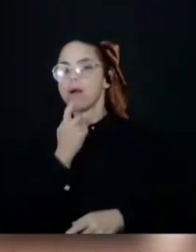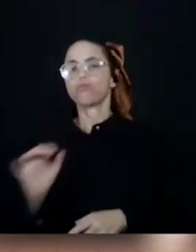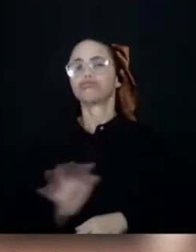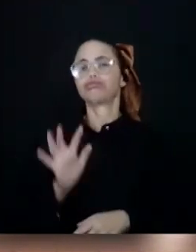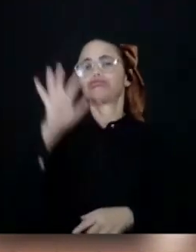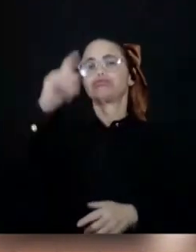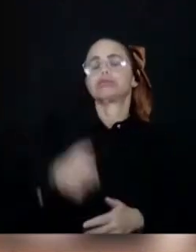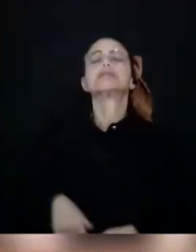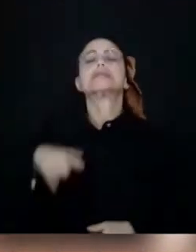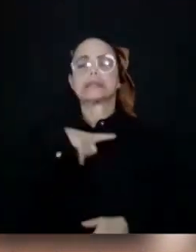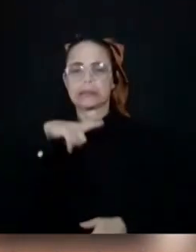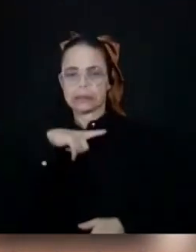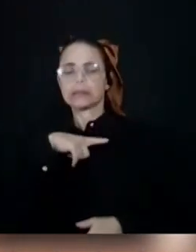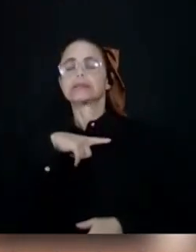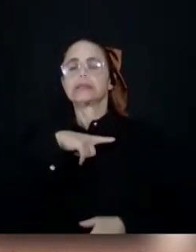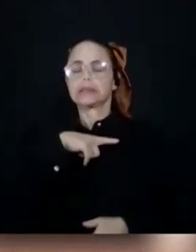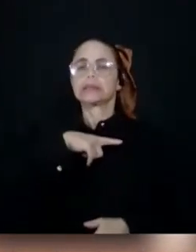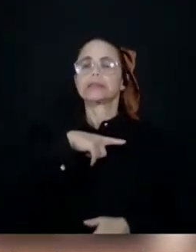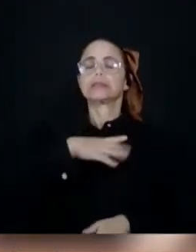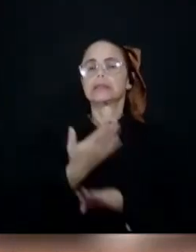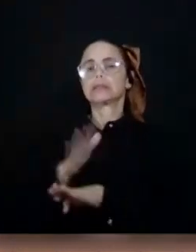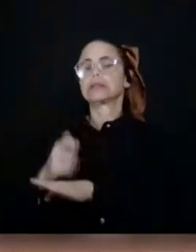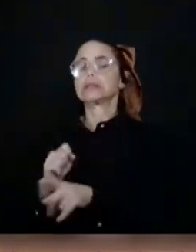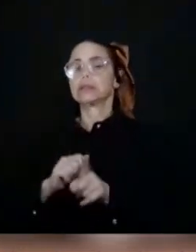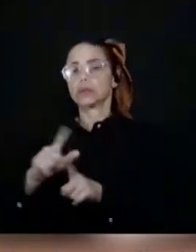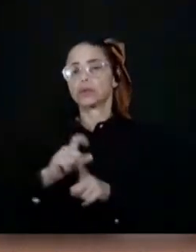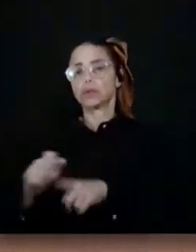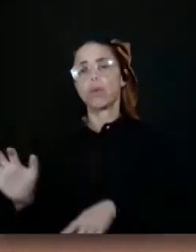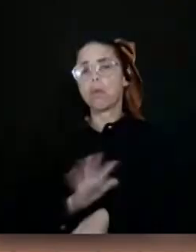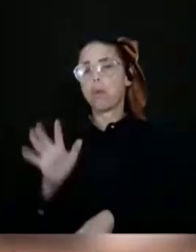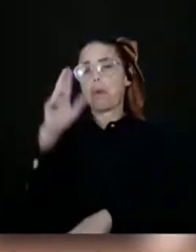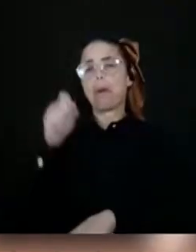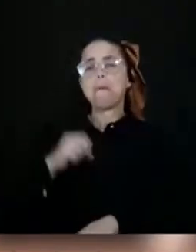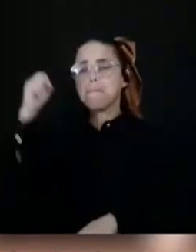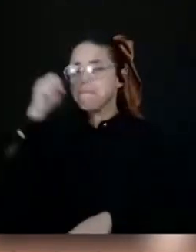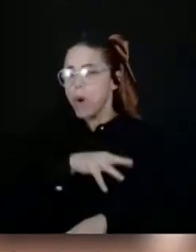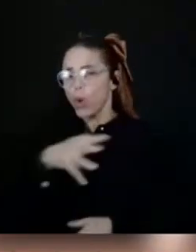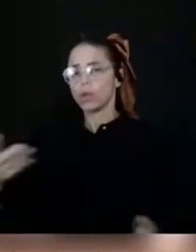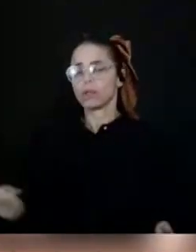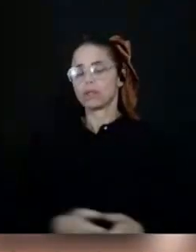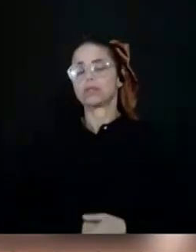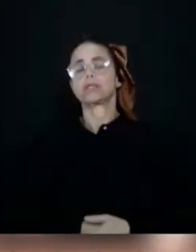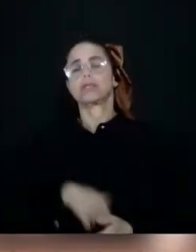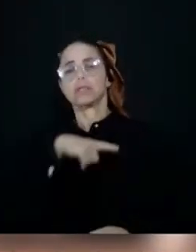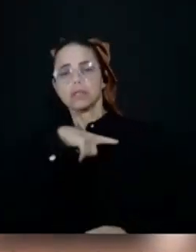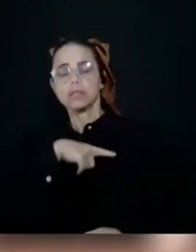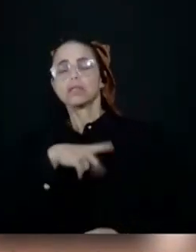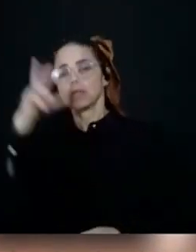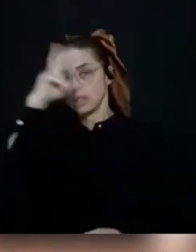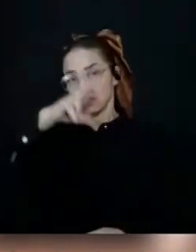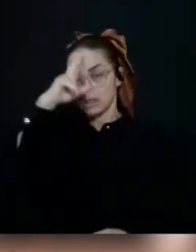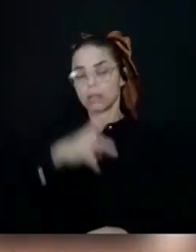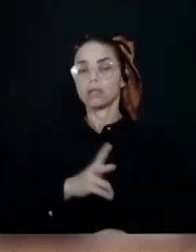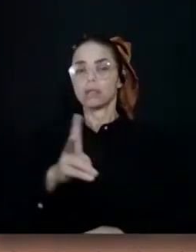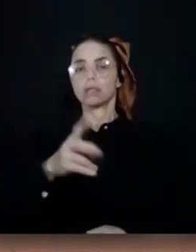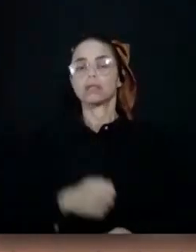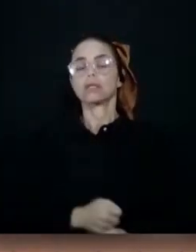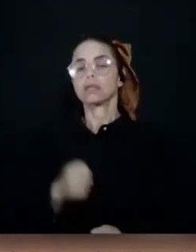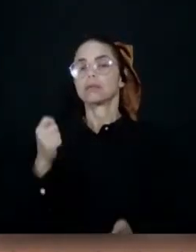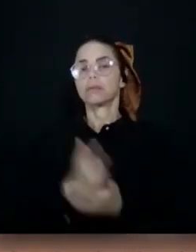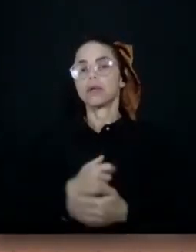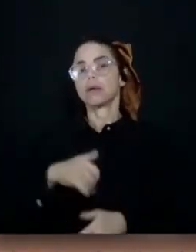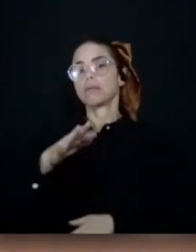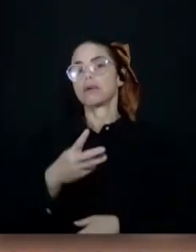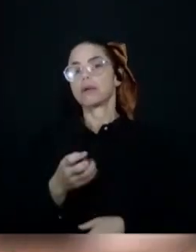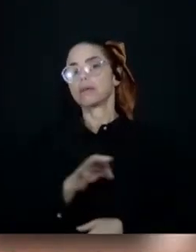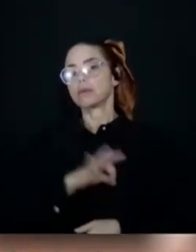uma prática de aluguel abusiva, né? E a gente tem que lembrar sempre que quem paga mais do que 30% da